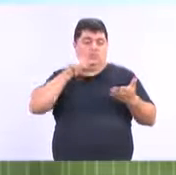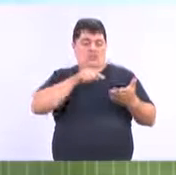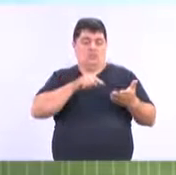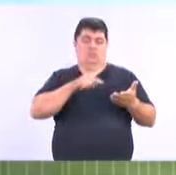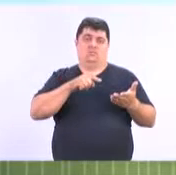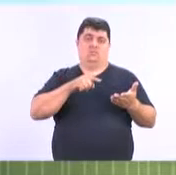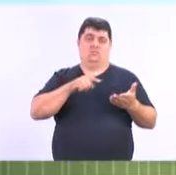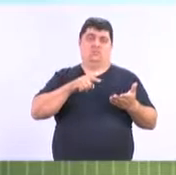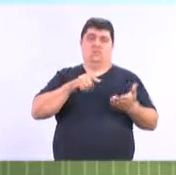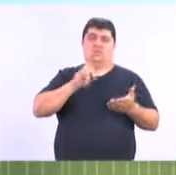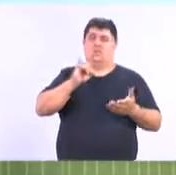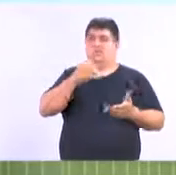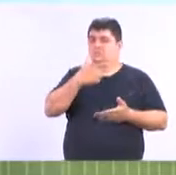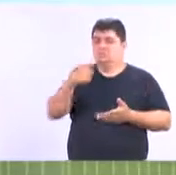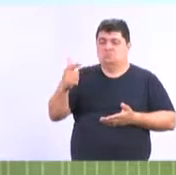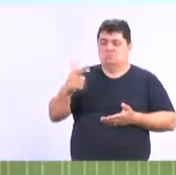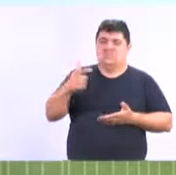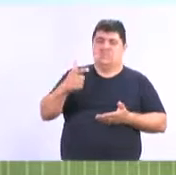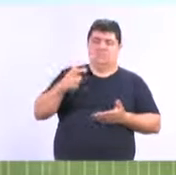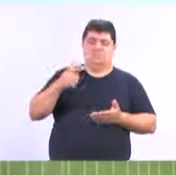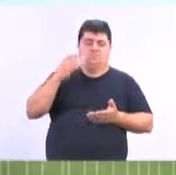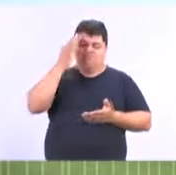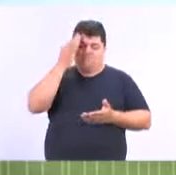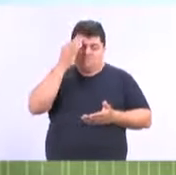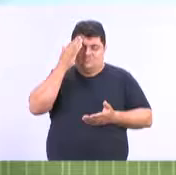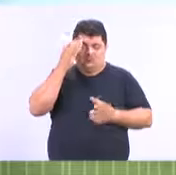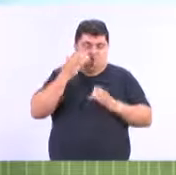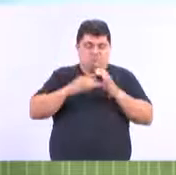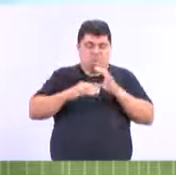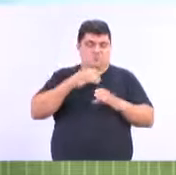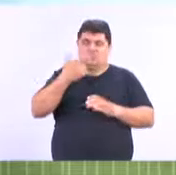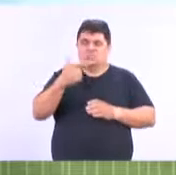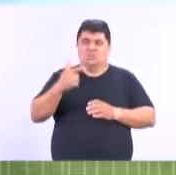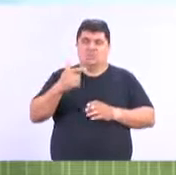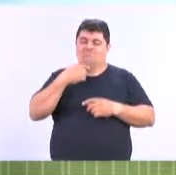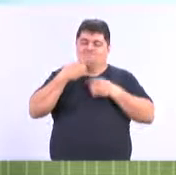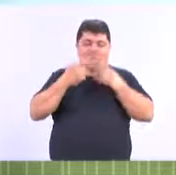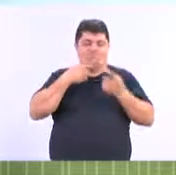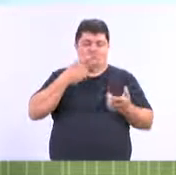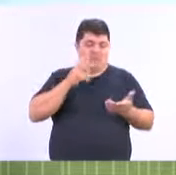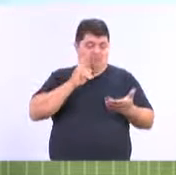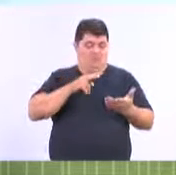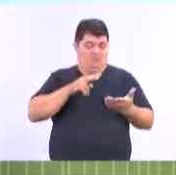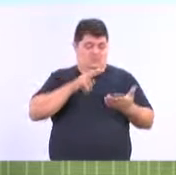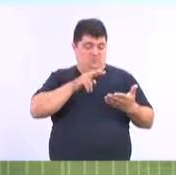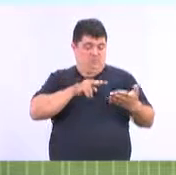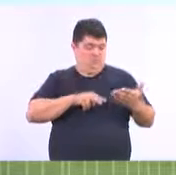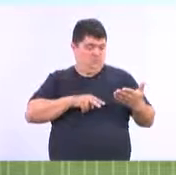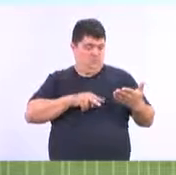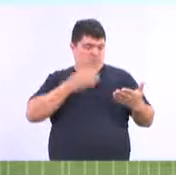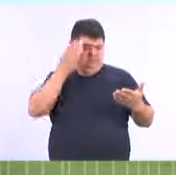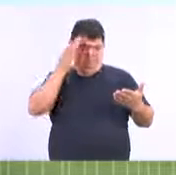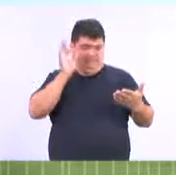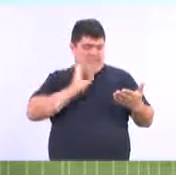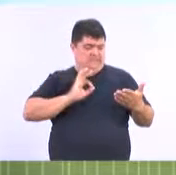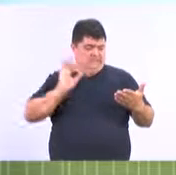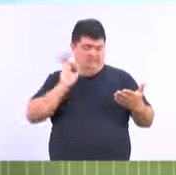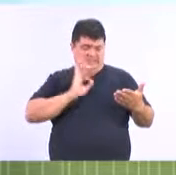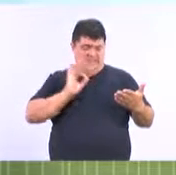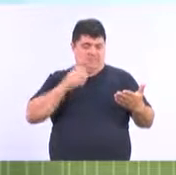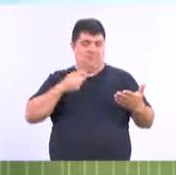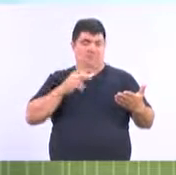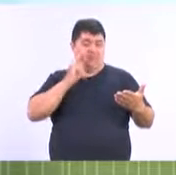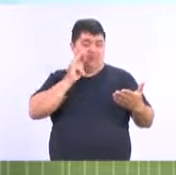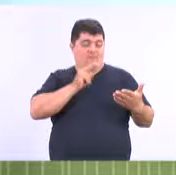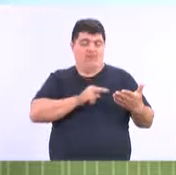trazem. Se não tiver essa ligação de entendimento entre as demonstrações contábeis com seus usuários, nada, não adianta a gente analisar. Analisar